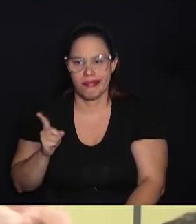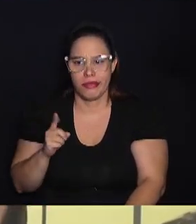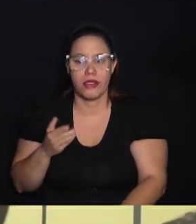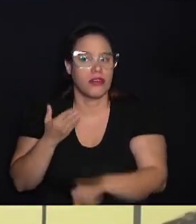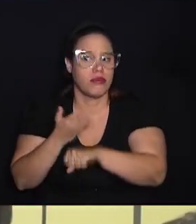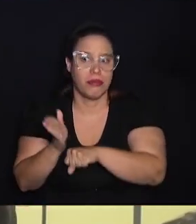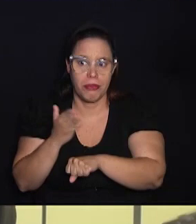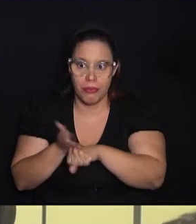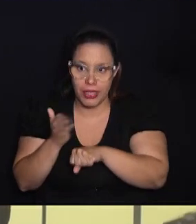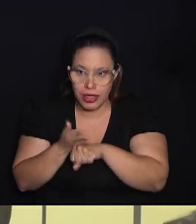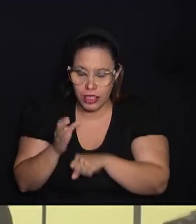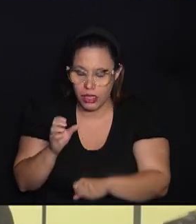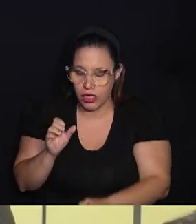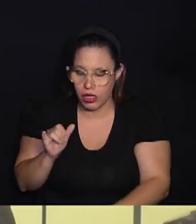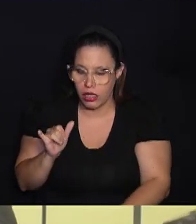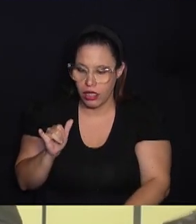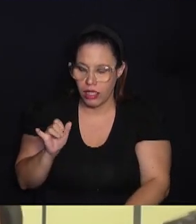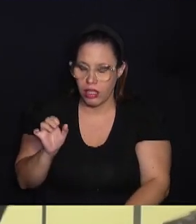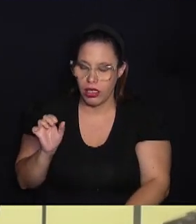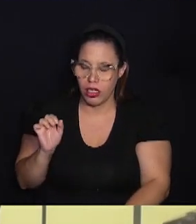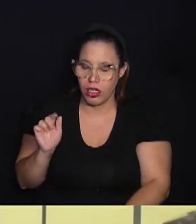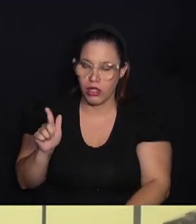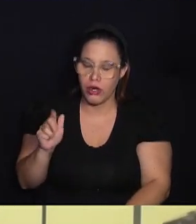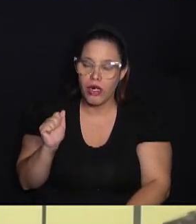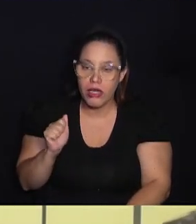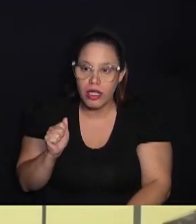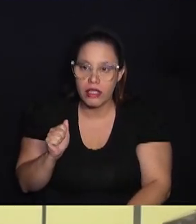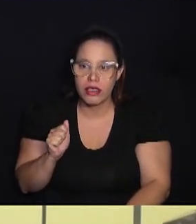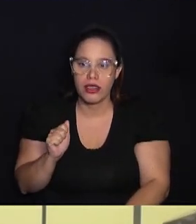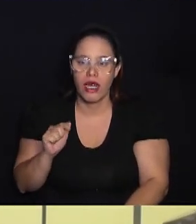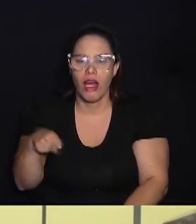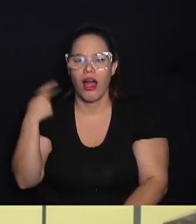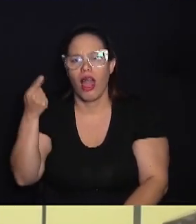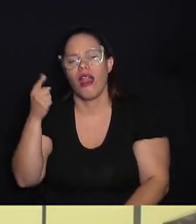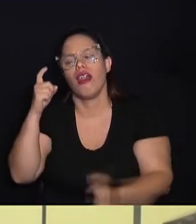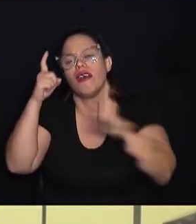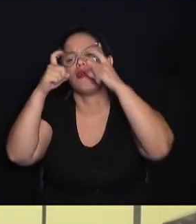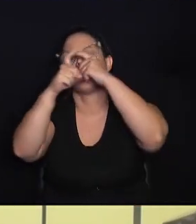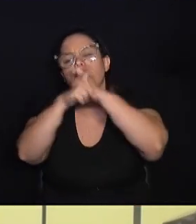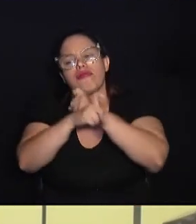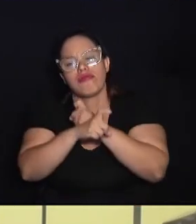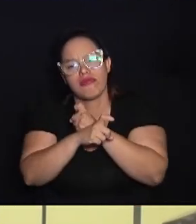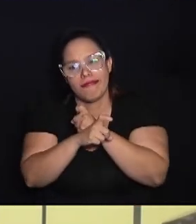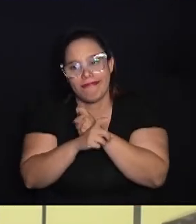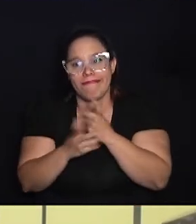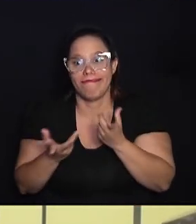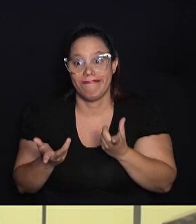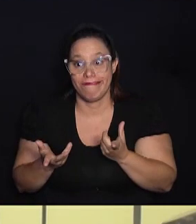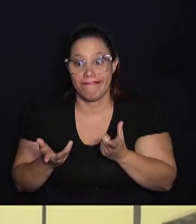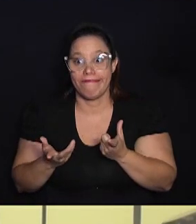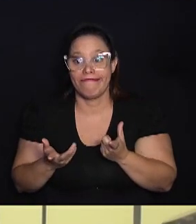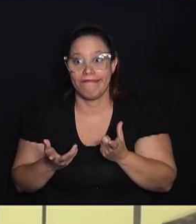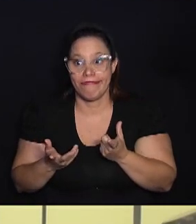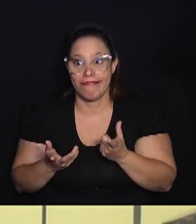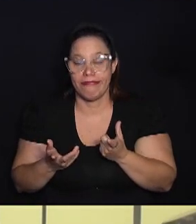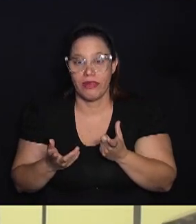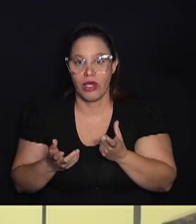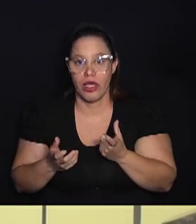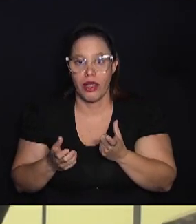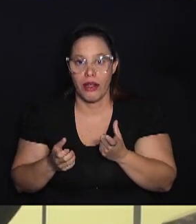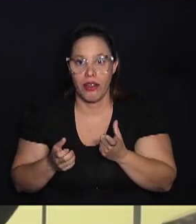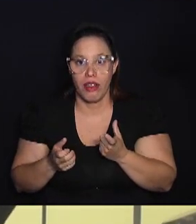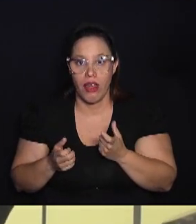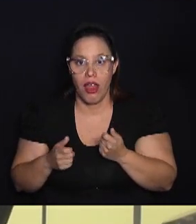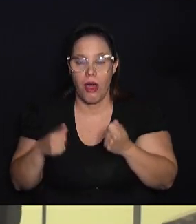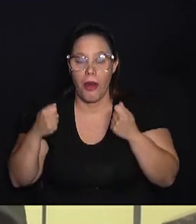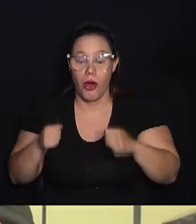yoga yoga é mais fácil que praticar porque para além dos Desafios e a gente lidar com desafios eh pode ser trazer